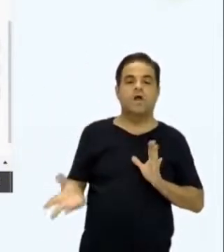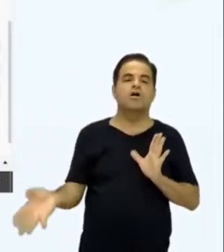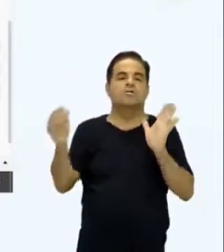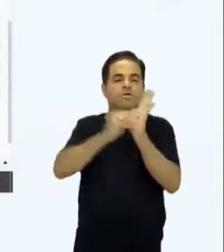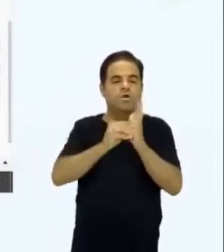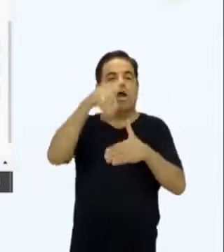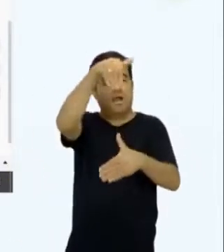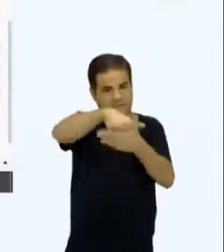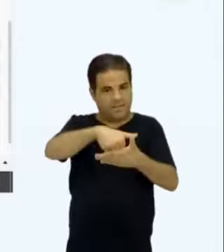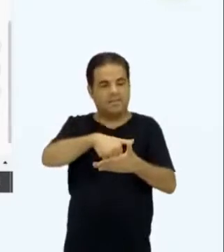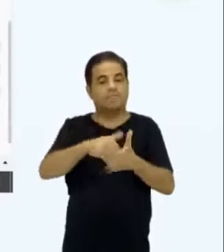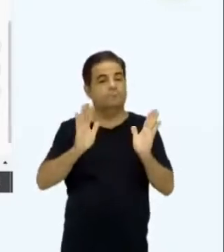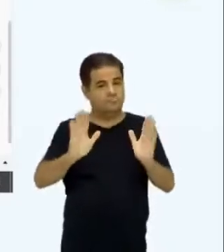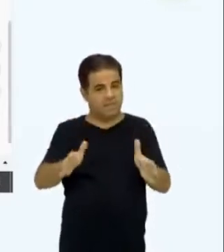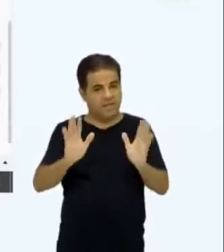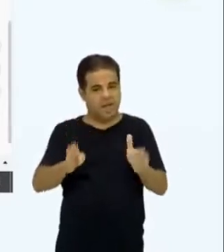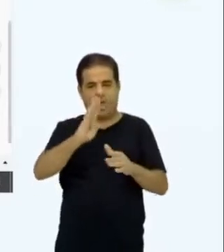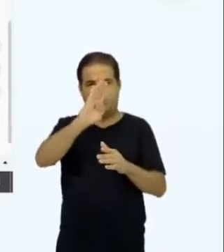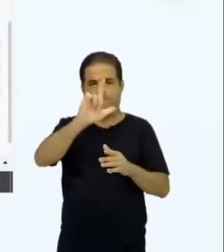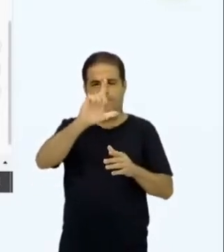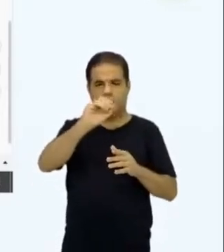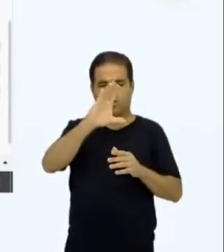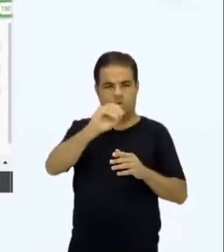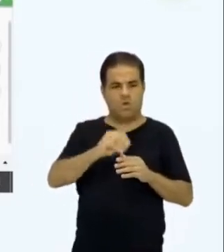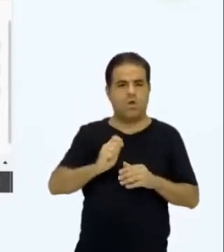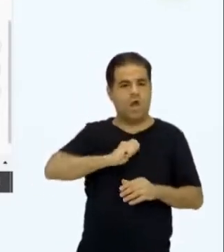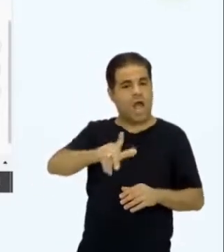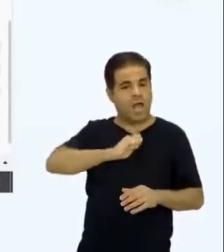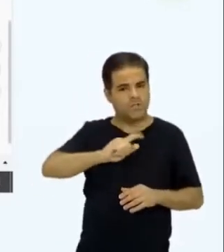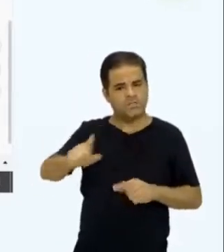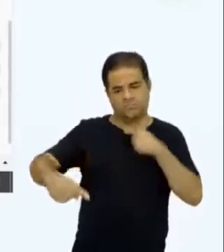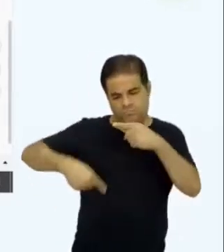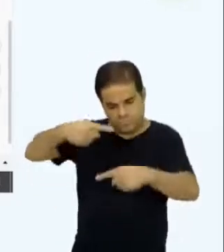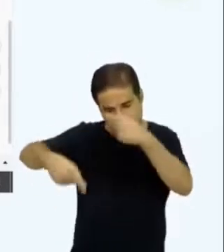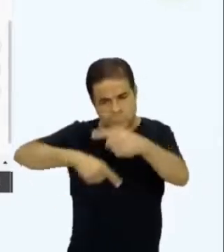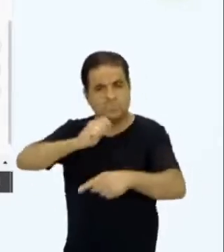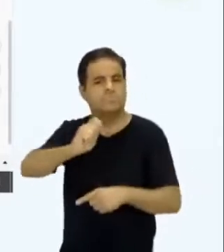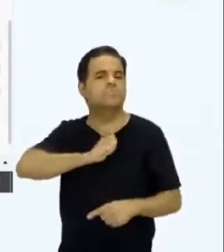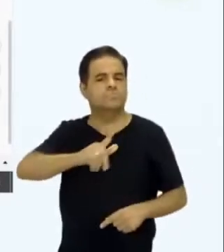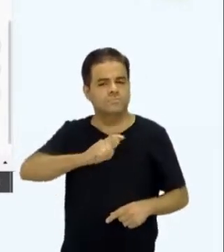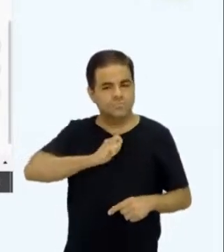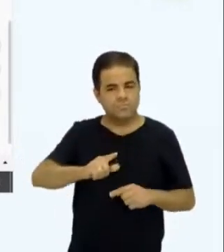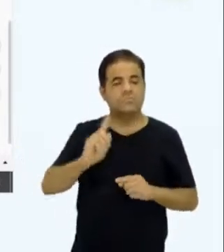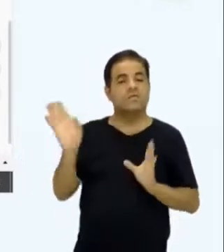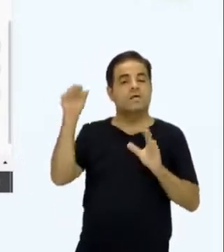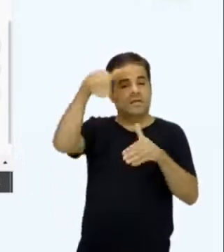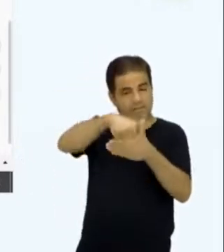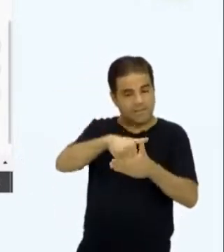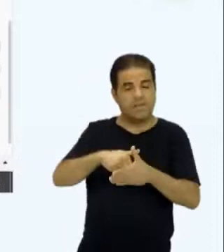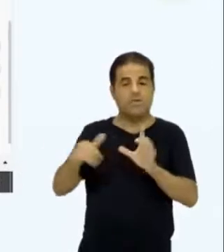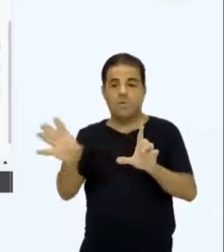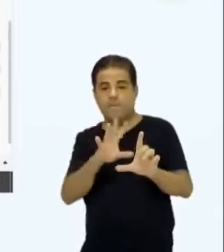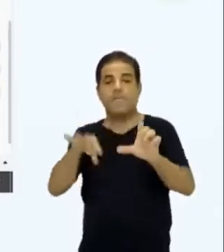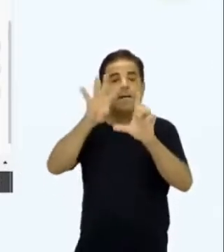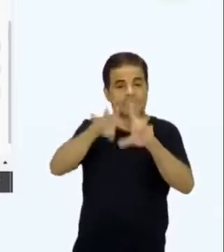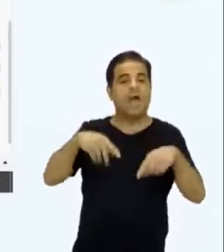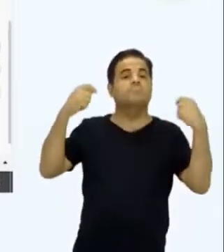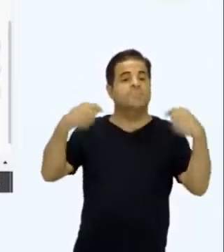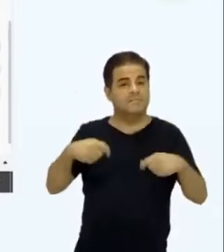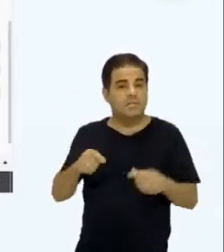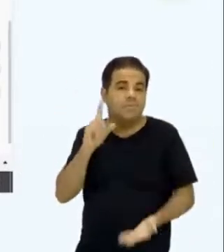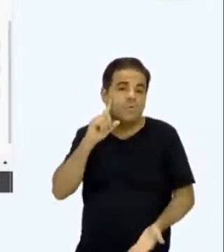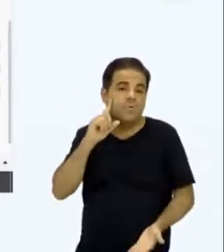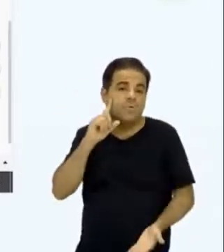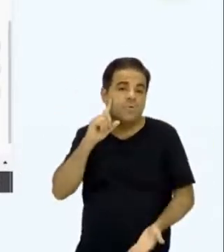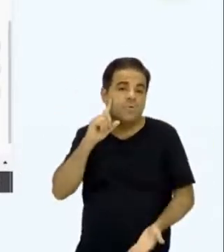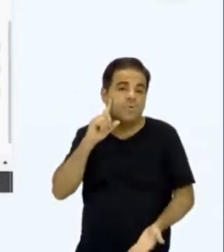colocamos dentro do bloco azul, girar servo no pino, e dentro do mapear, nós precisamos definir o